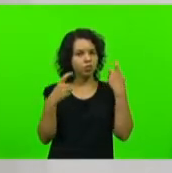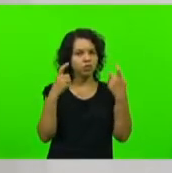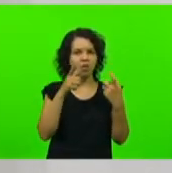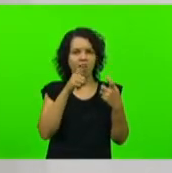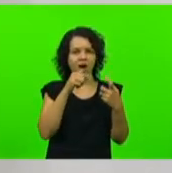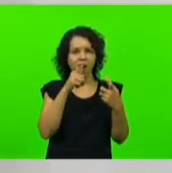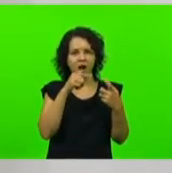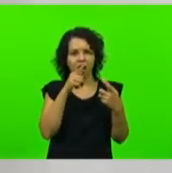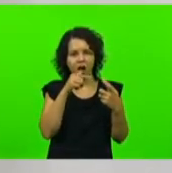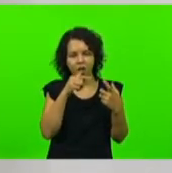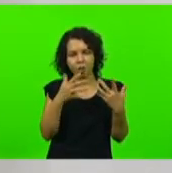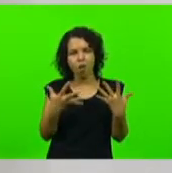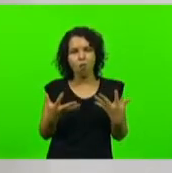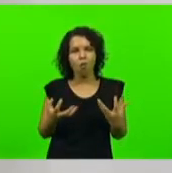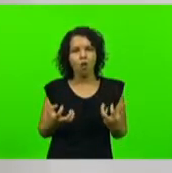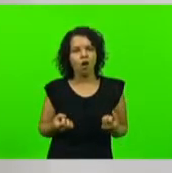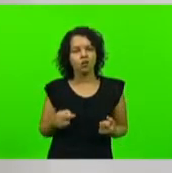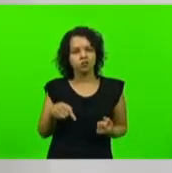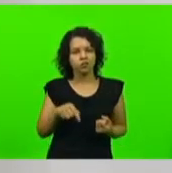de Santa Catarina.